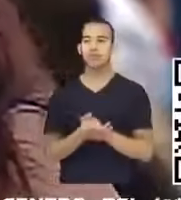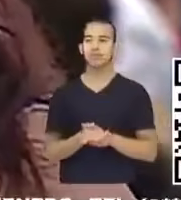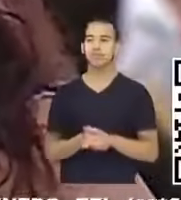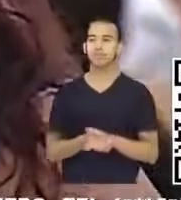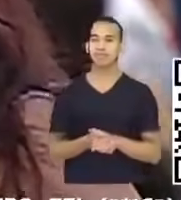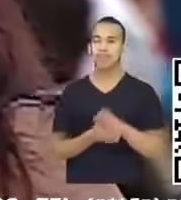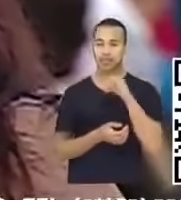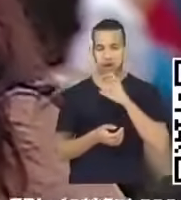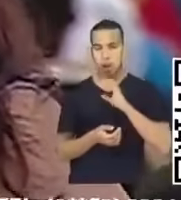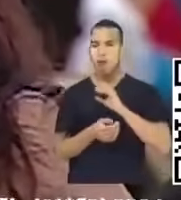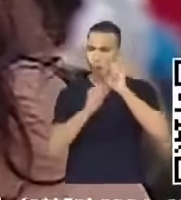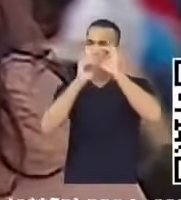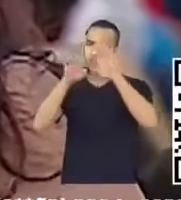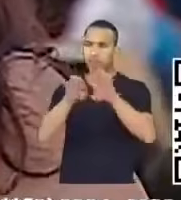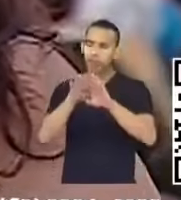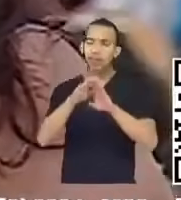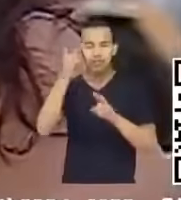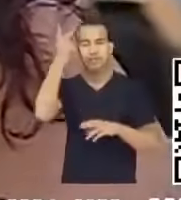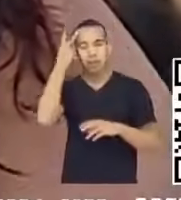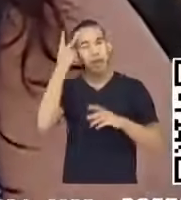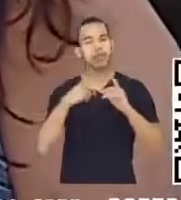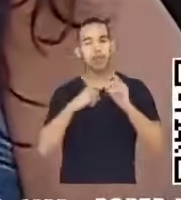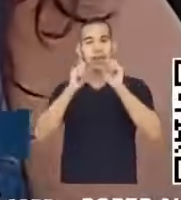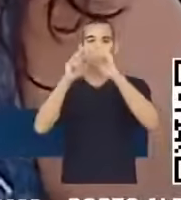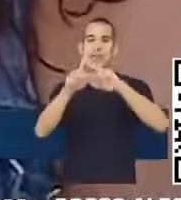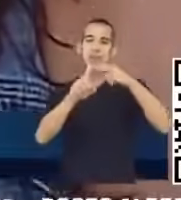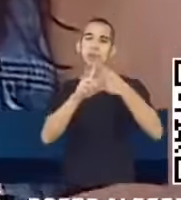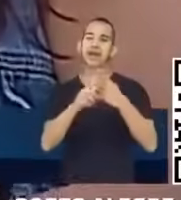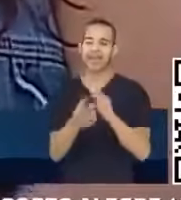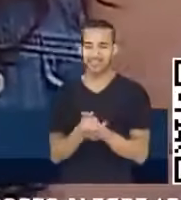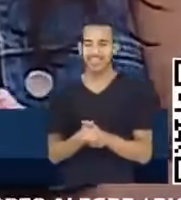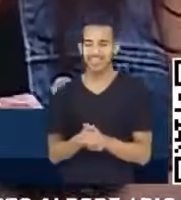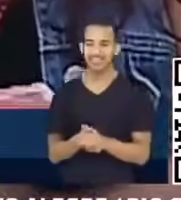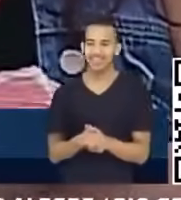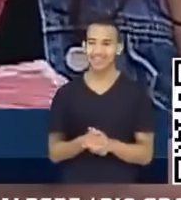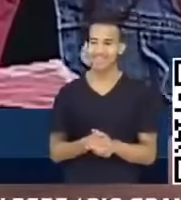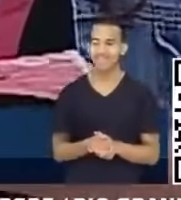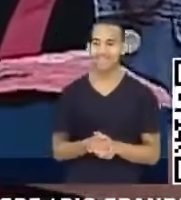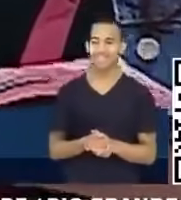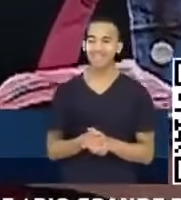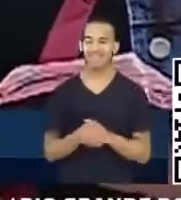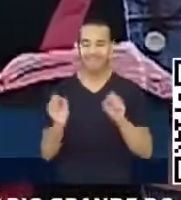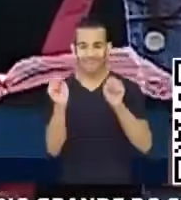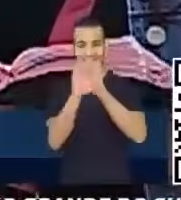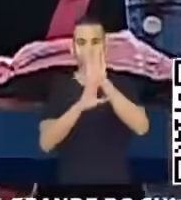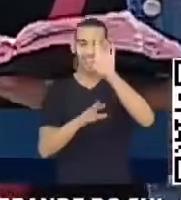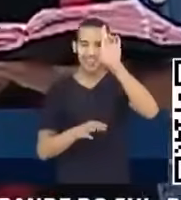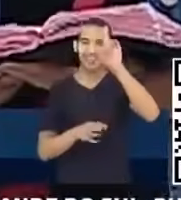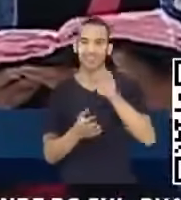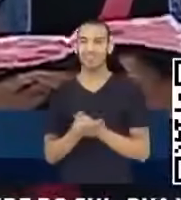já pensou Tá bom eu falo sim a Deus